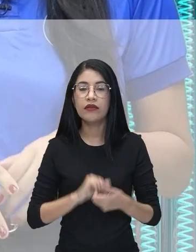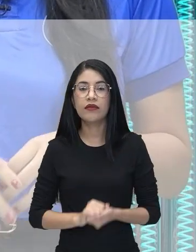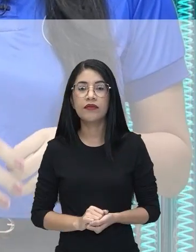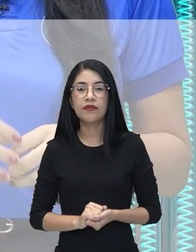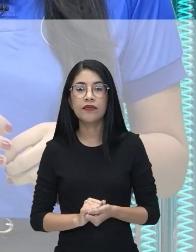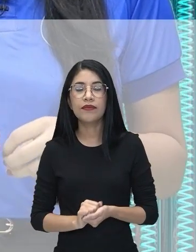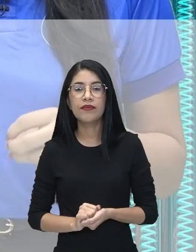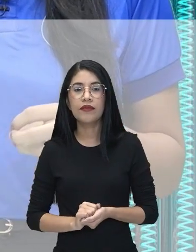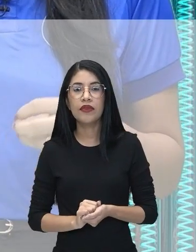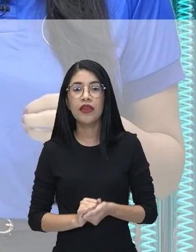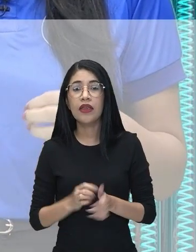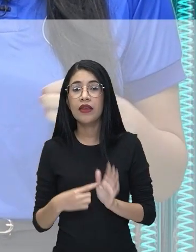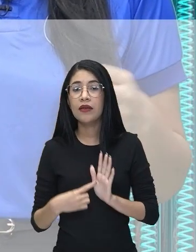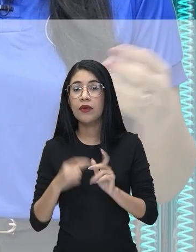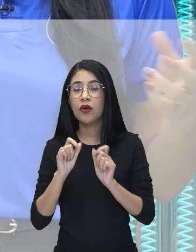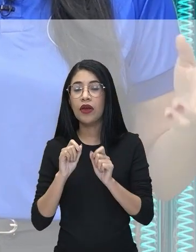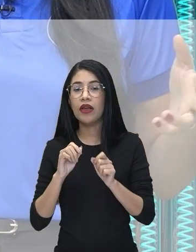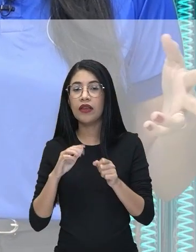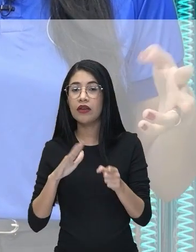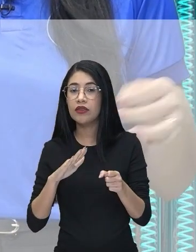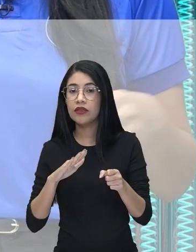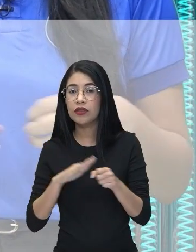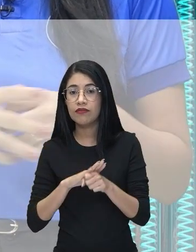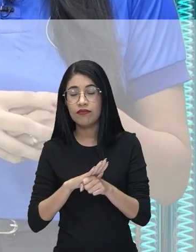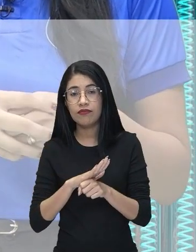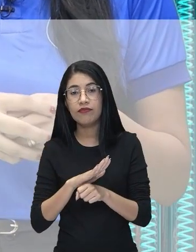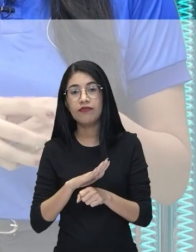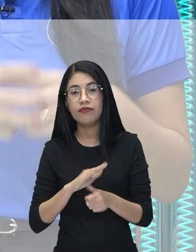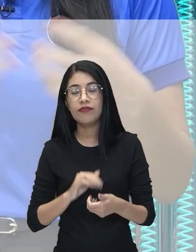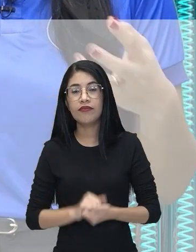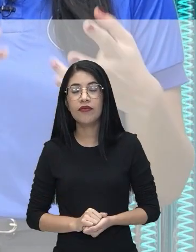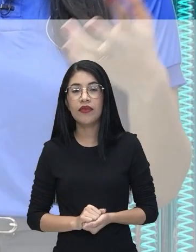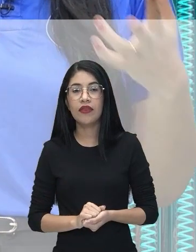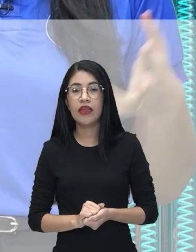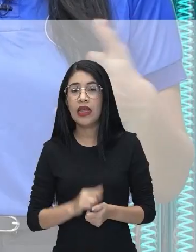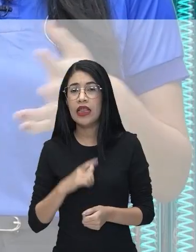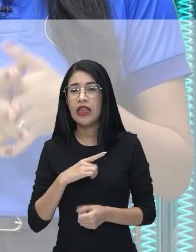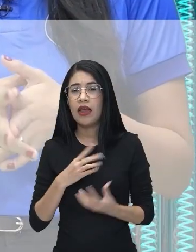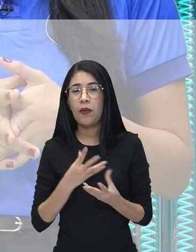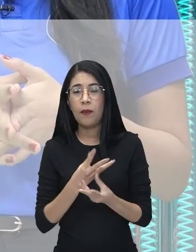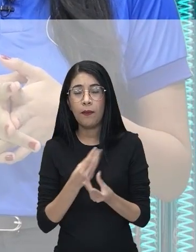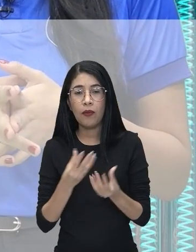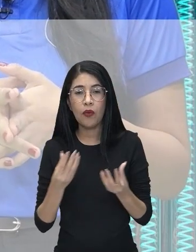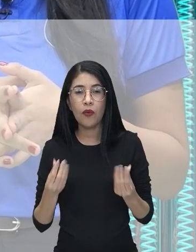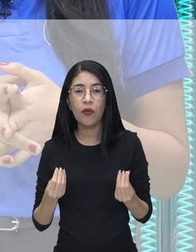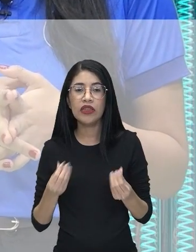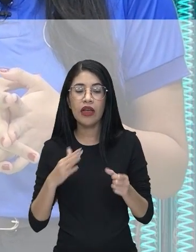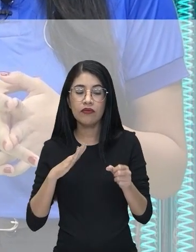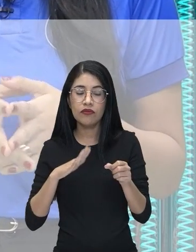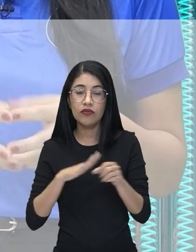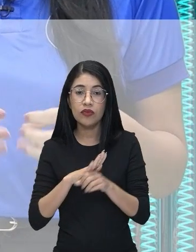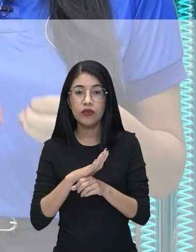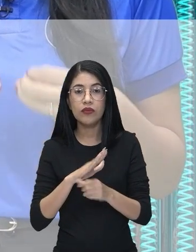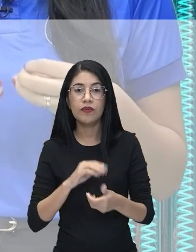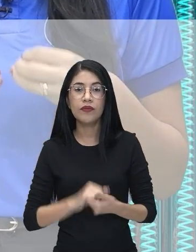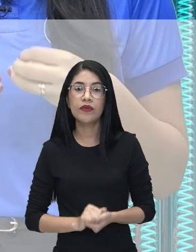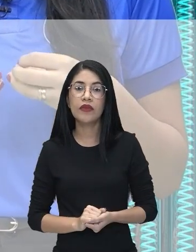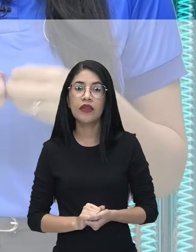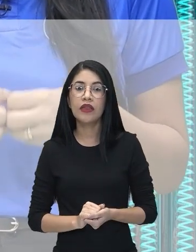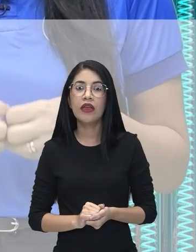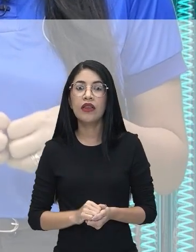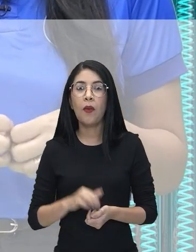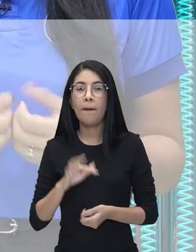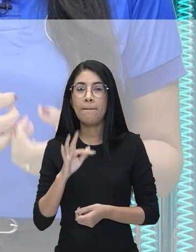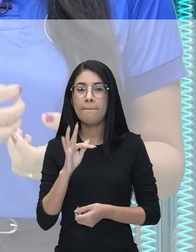Que indica algo que é cheio de, que tem muito, né, em abundância. Então, pain é